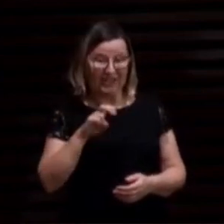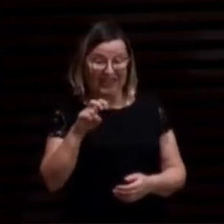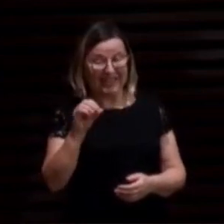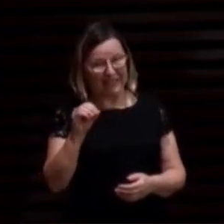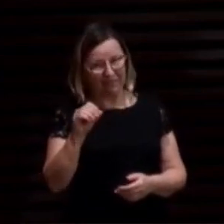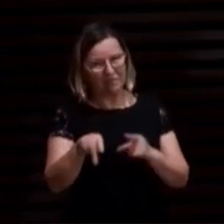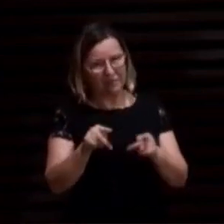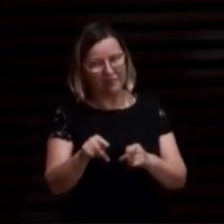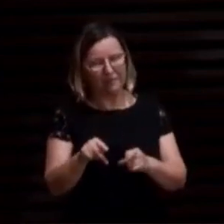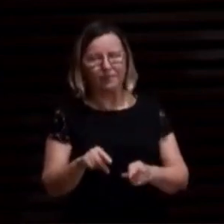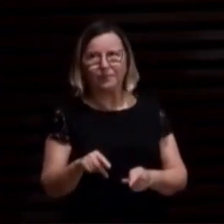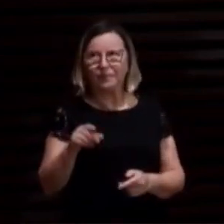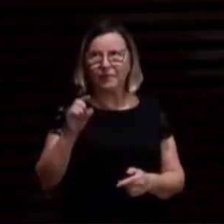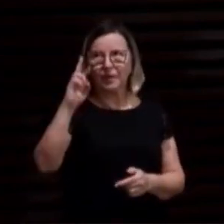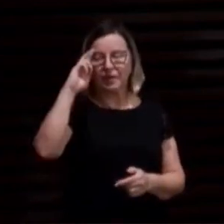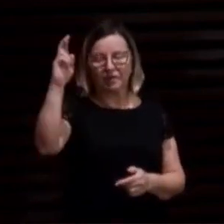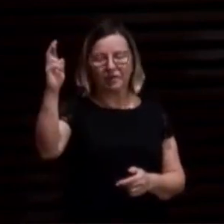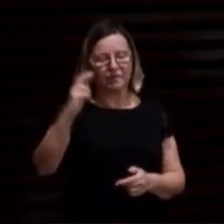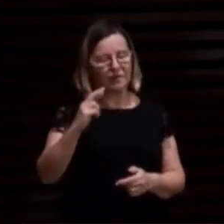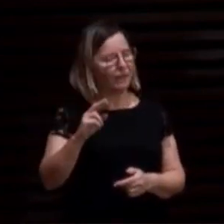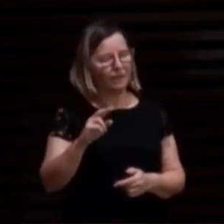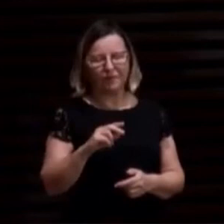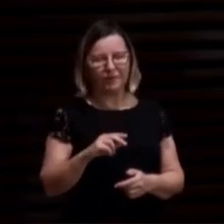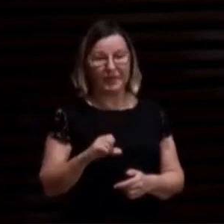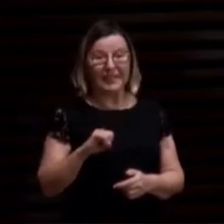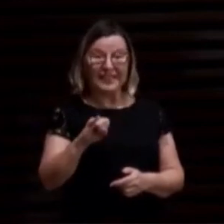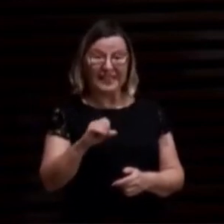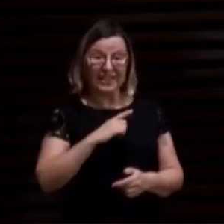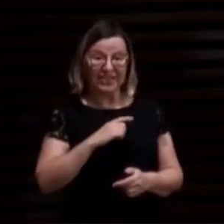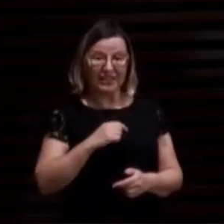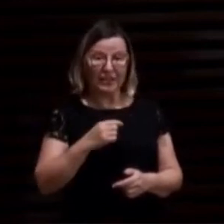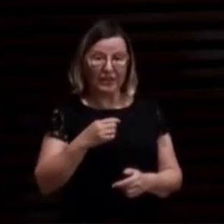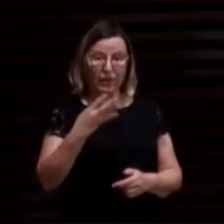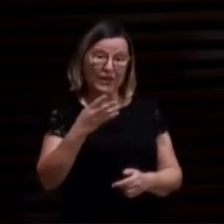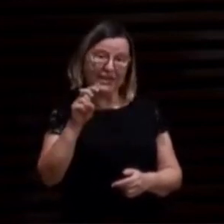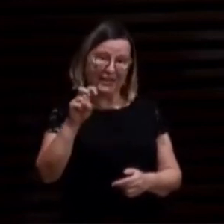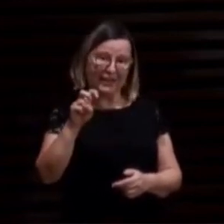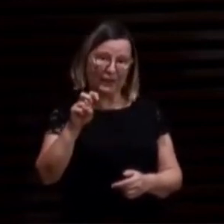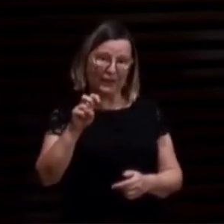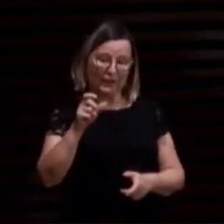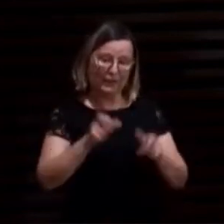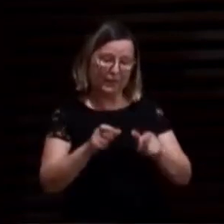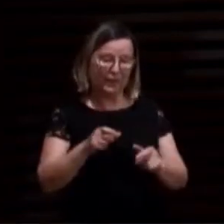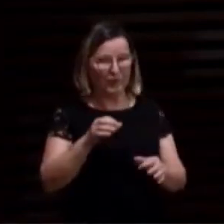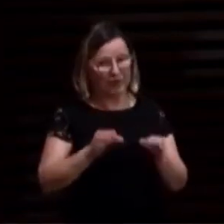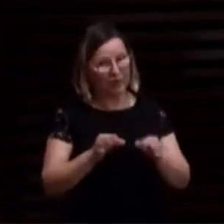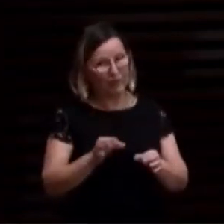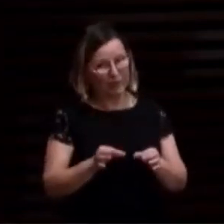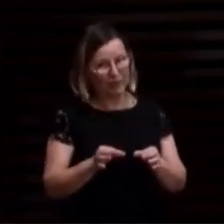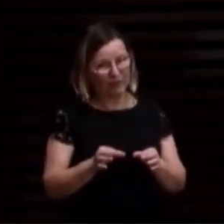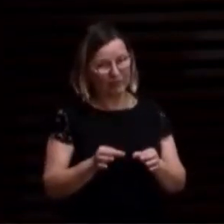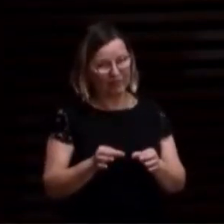E se tiver 45 justos lá? Se tiver